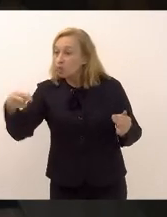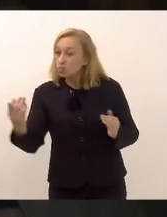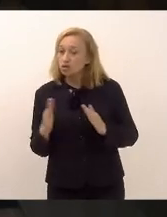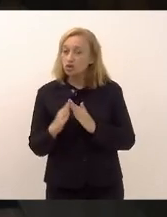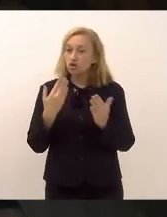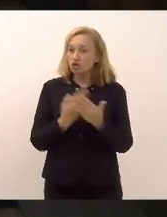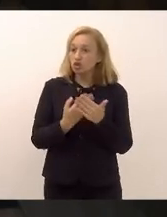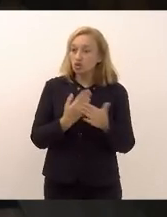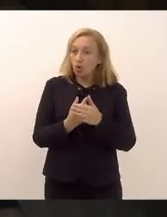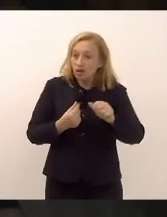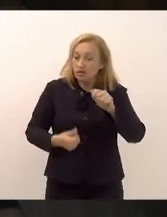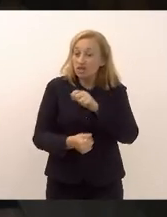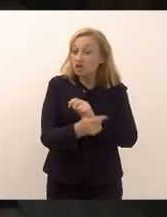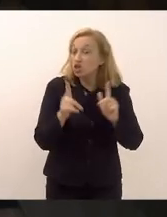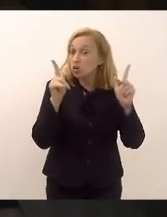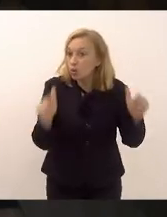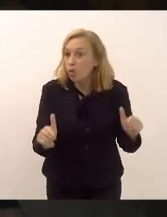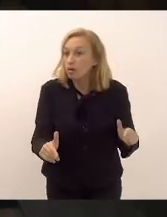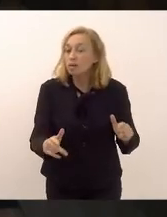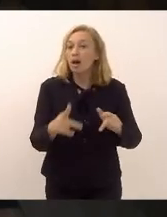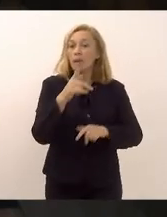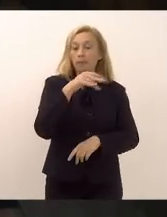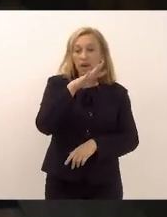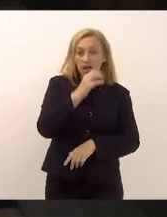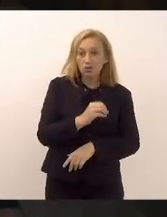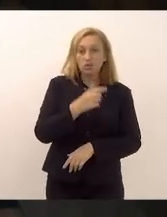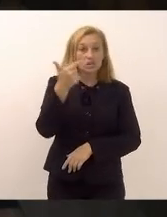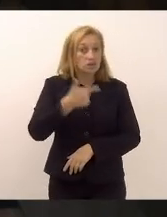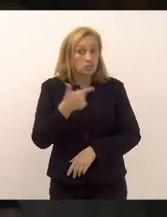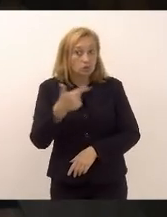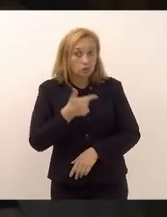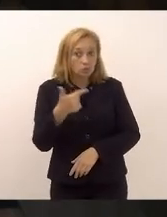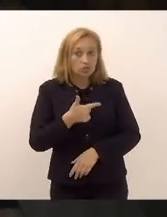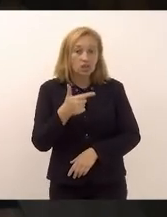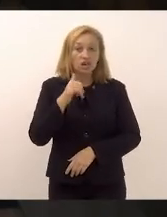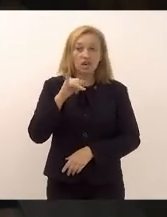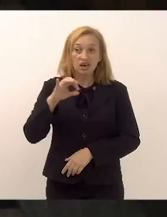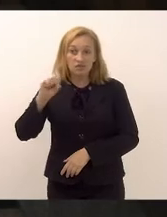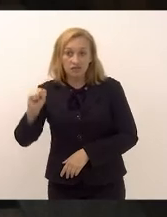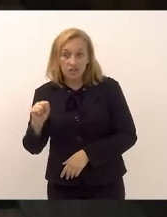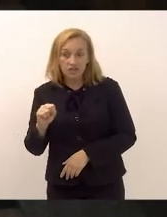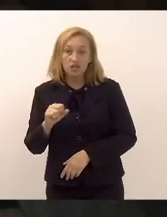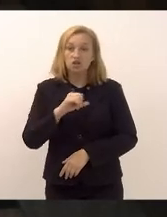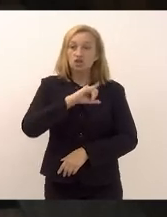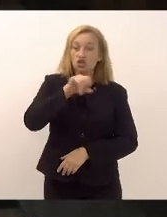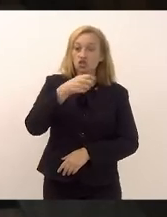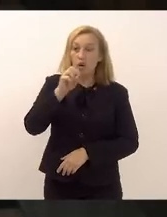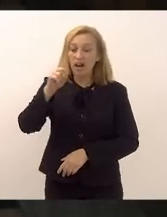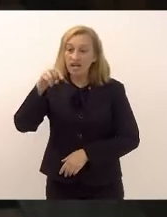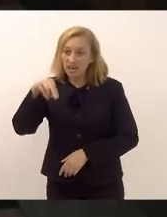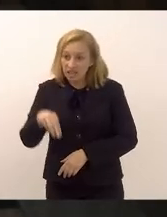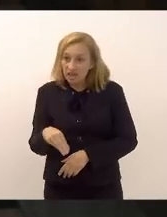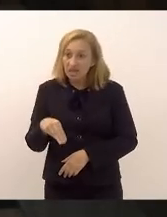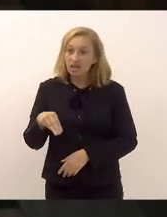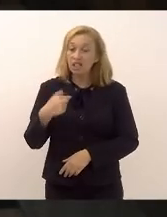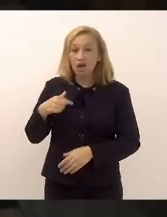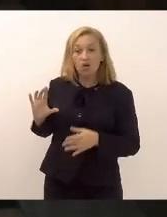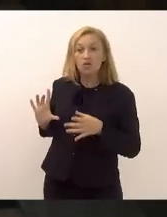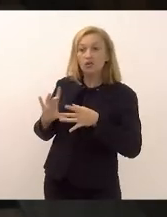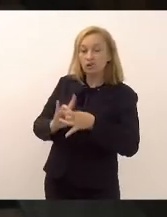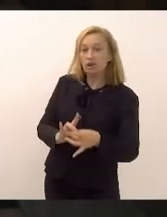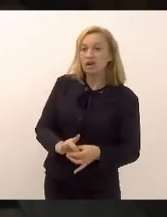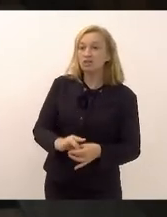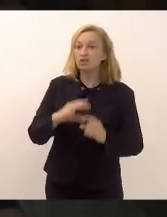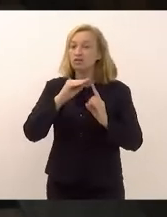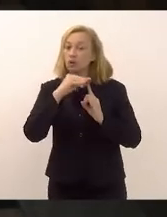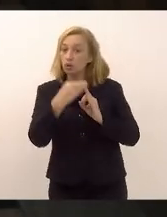escolas de investimento semelhante. Pedro II, os IFES, a Joaquim Venâncio, da qual eu sou vinculado na